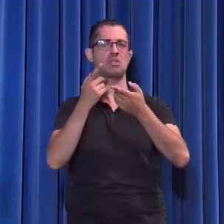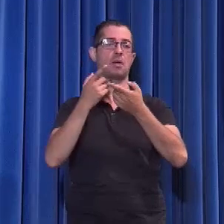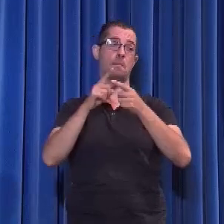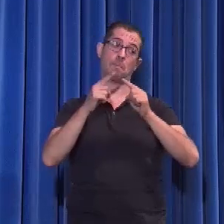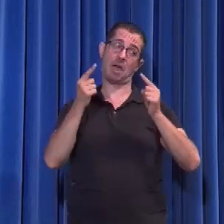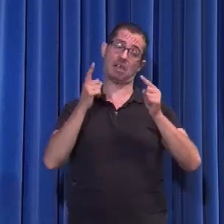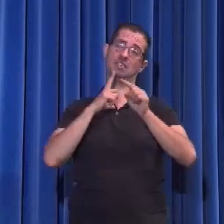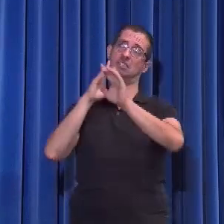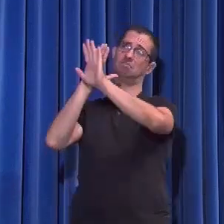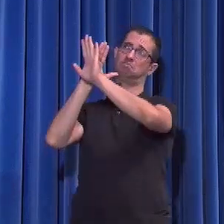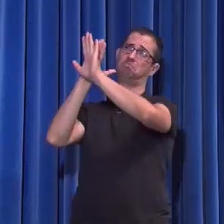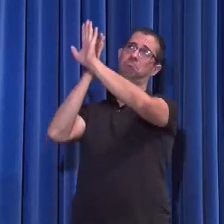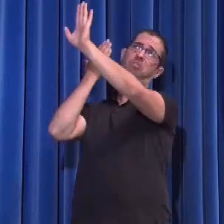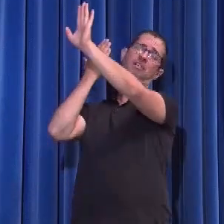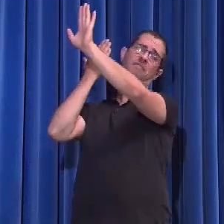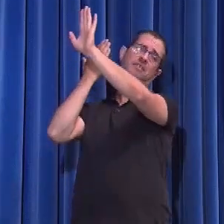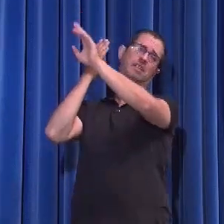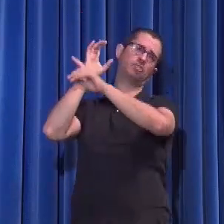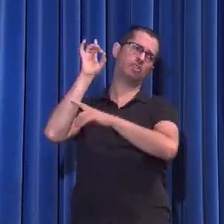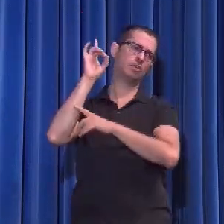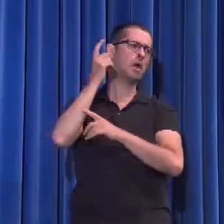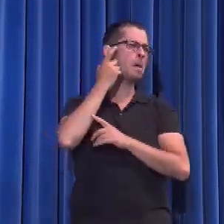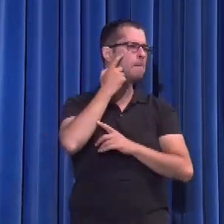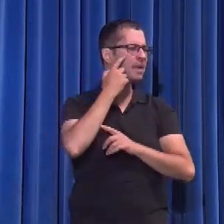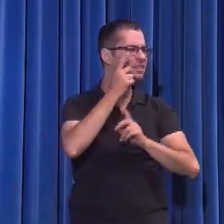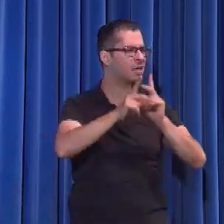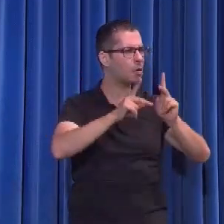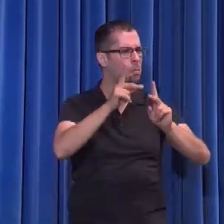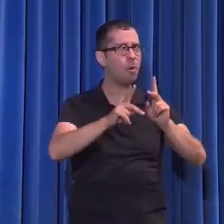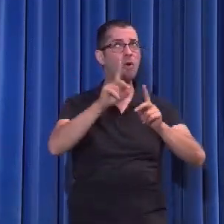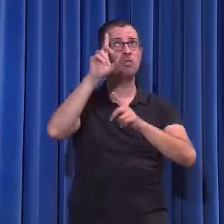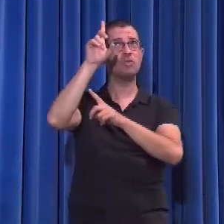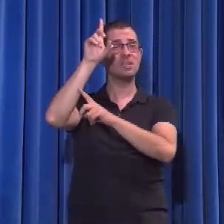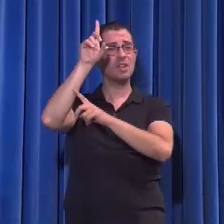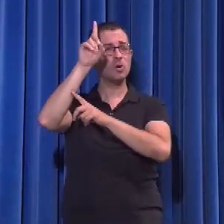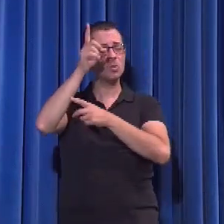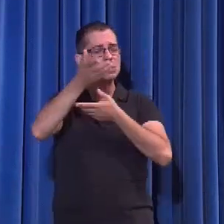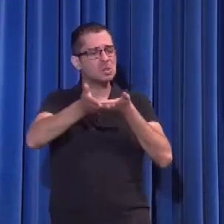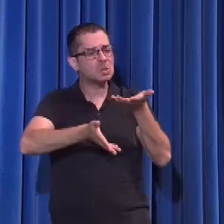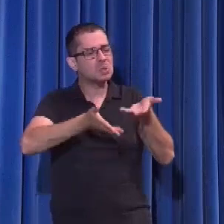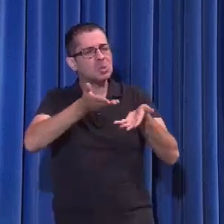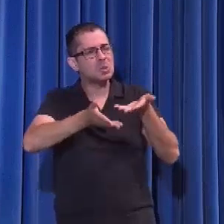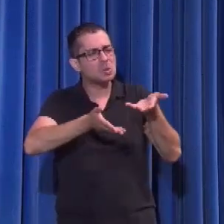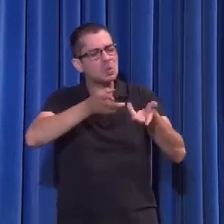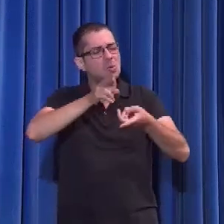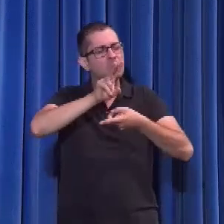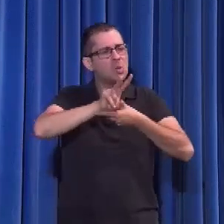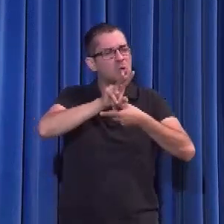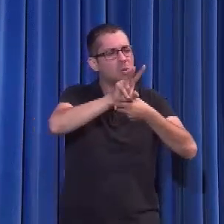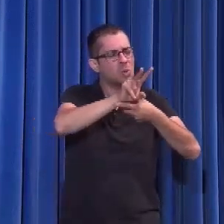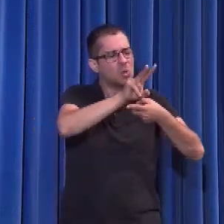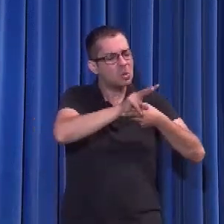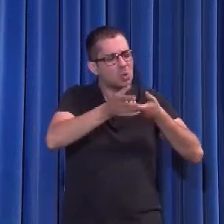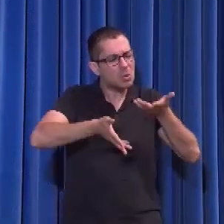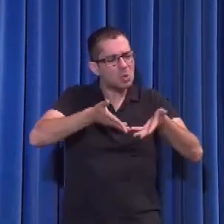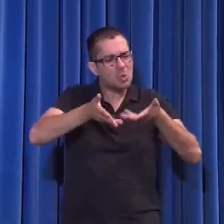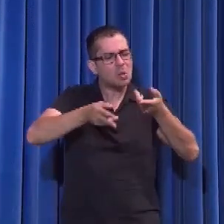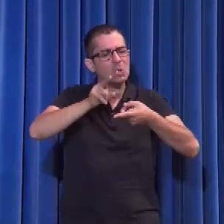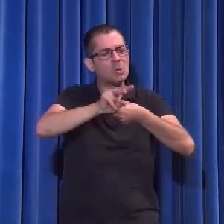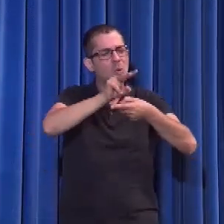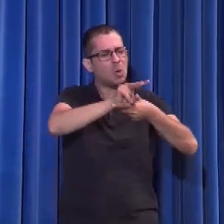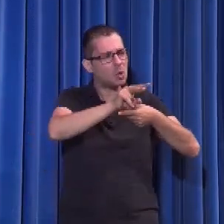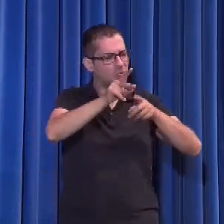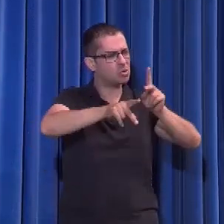Deus. Imagine o povo que Deus tratou como a menina dos seus olhos. E se coloque no lugar deste